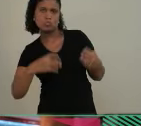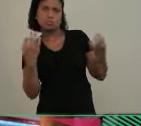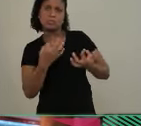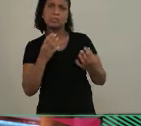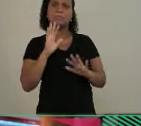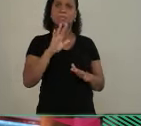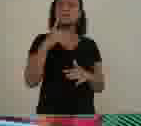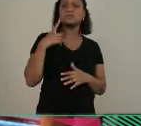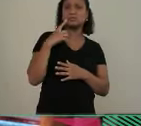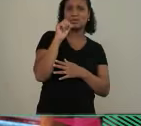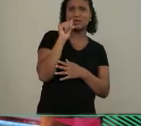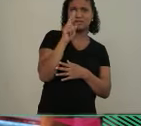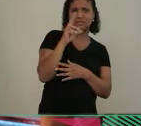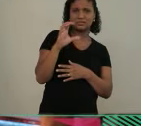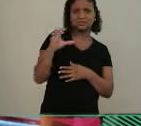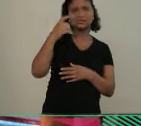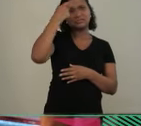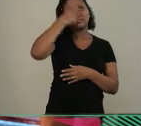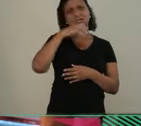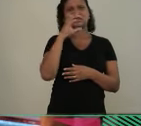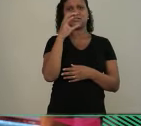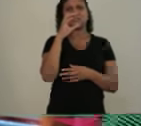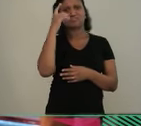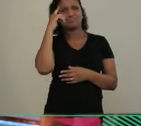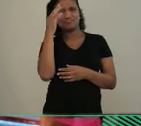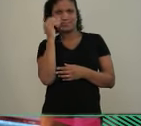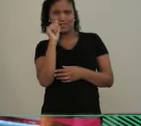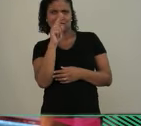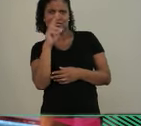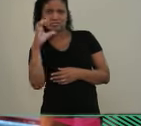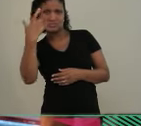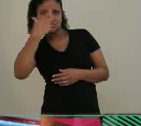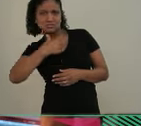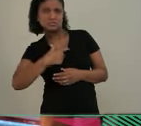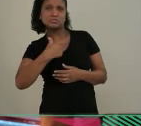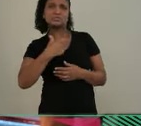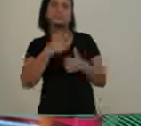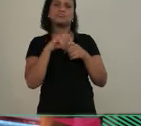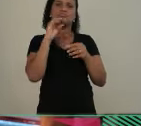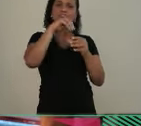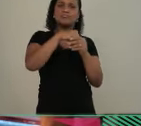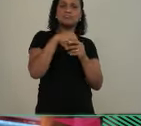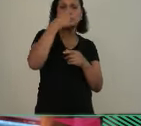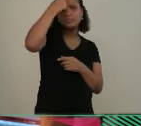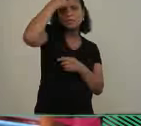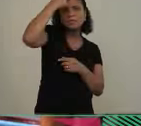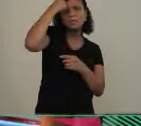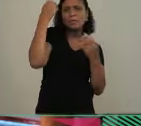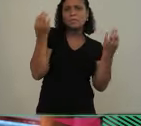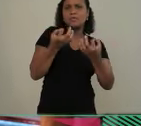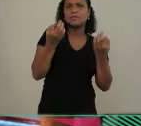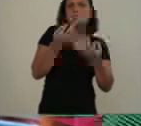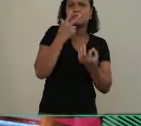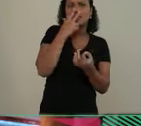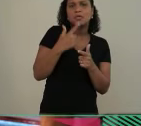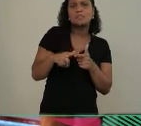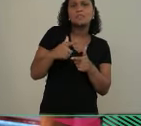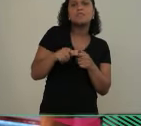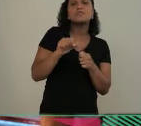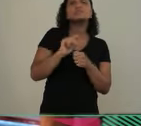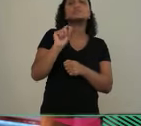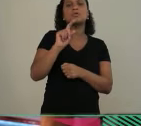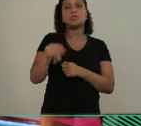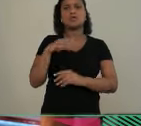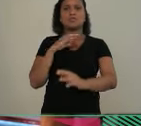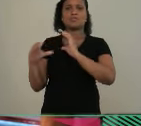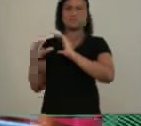cerebral. Ficar com a cognição perfeita, memória perfeita, né? E o grande problema